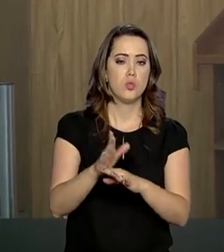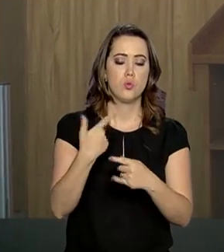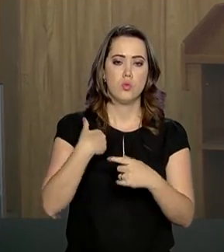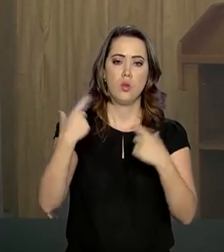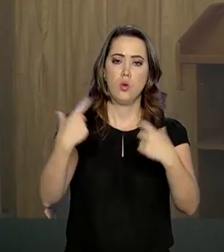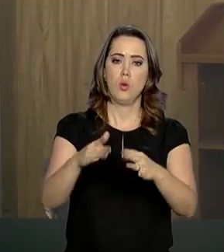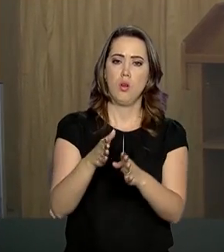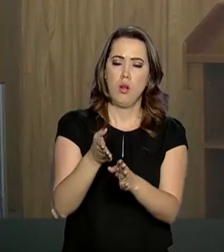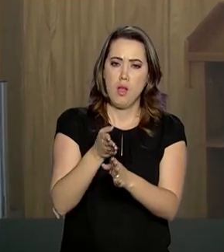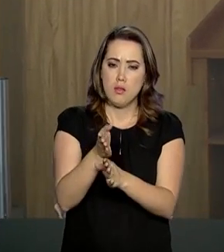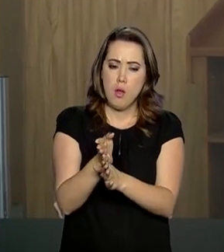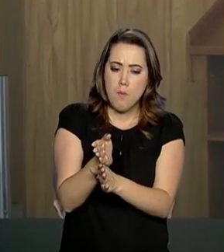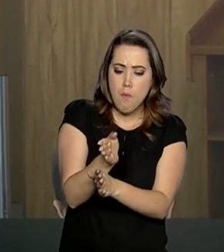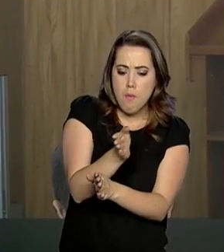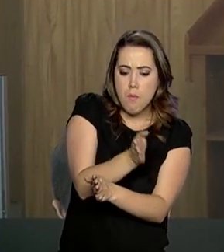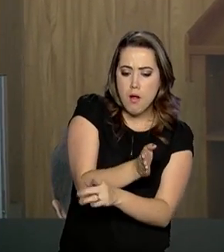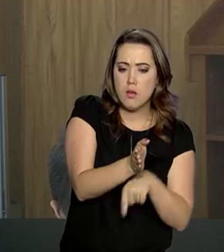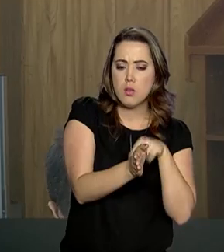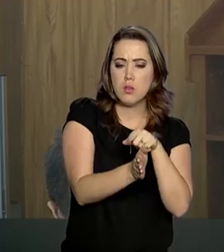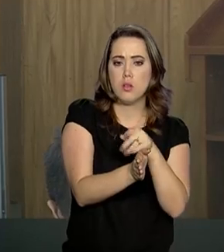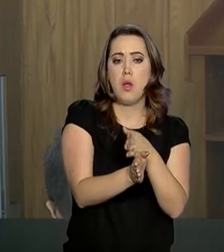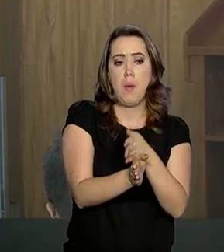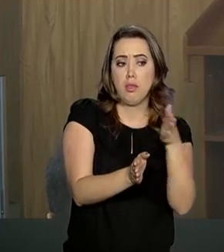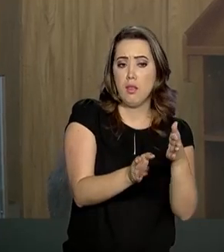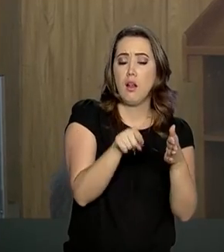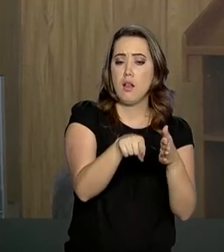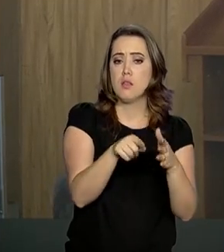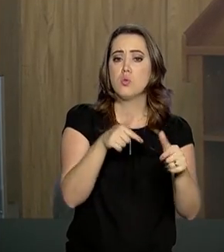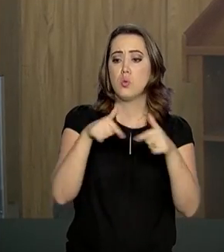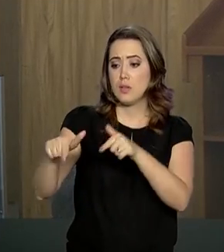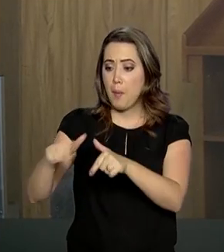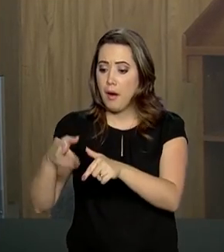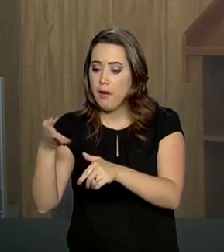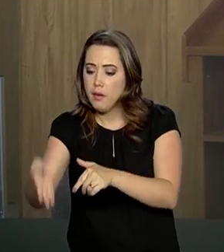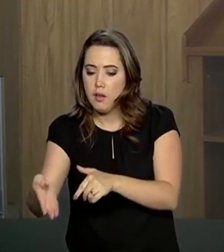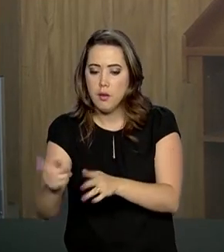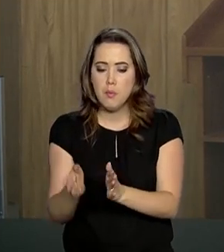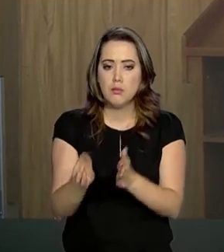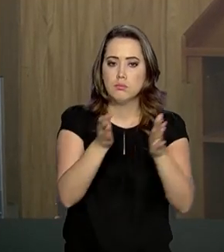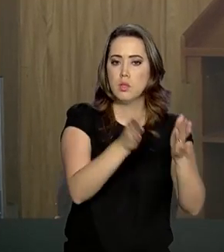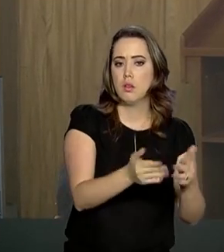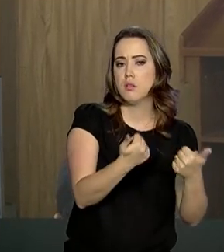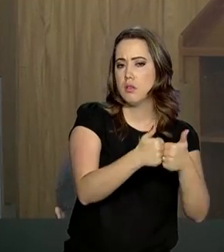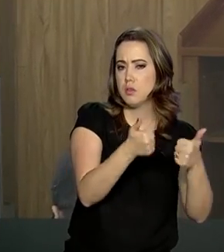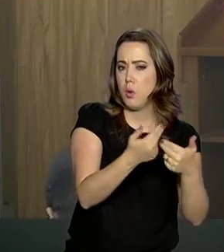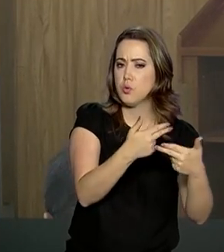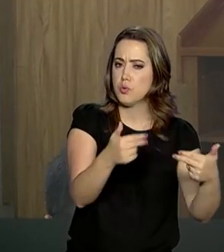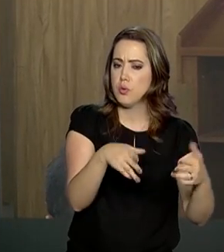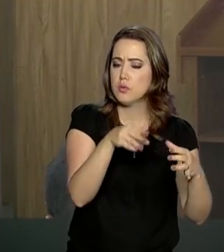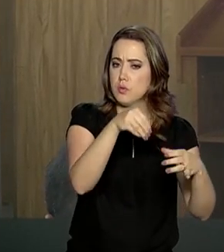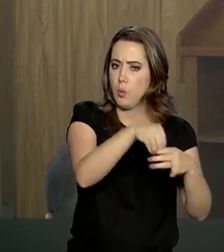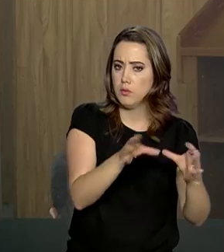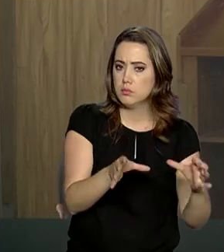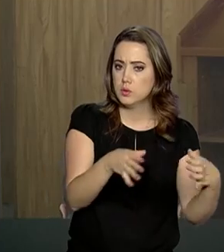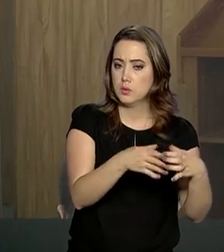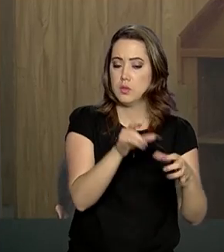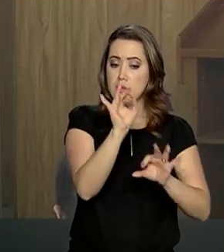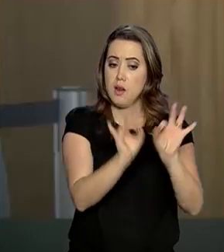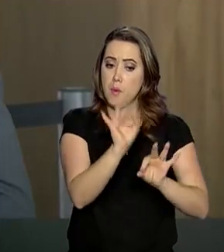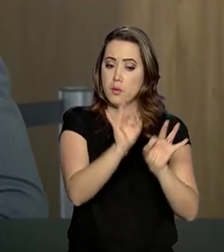colocado um pouco mais a retaguarda da área de operações onde a maioria dos meios operacionais ou logísticos são